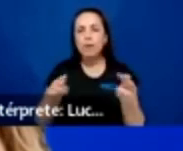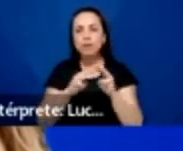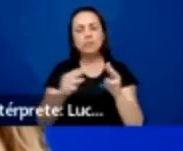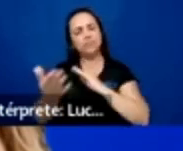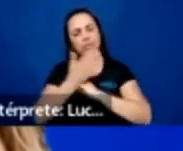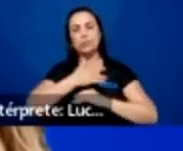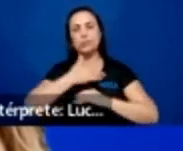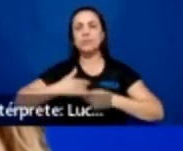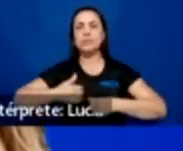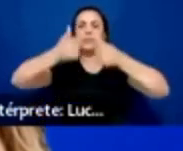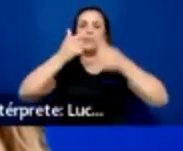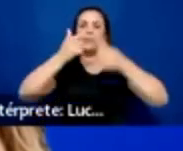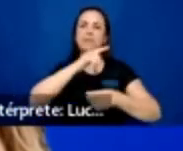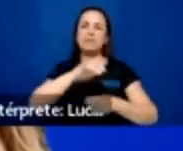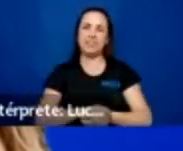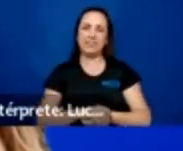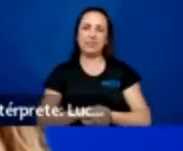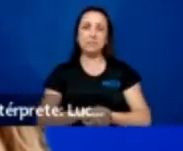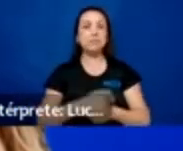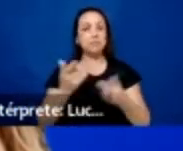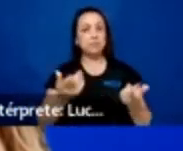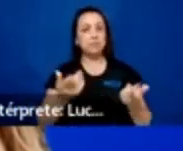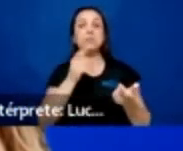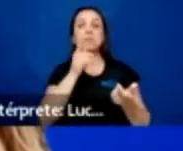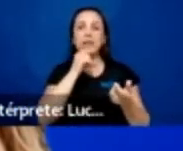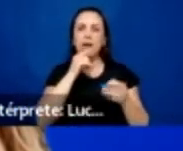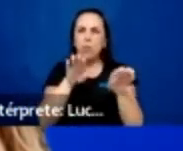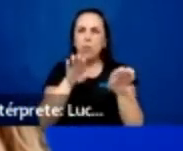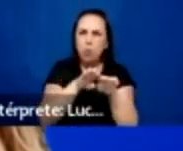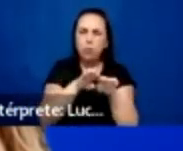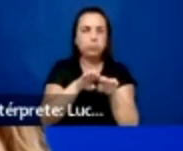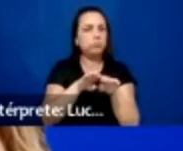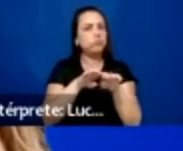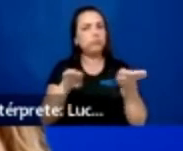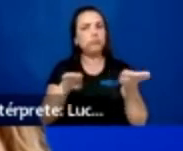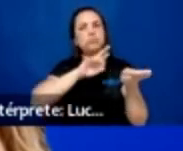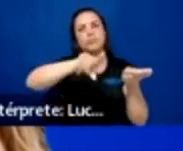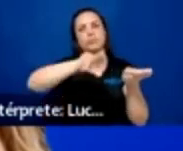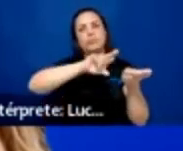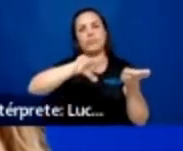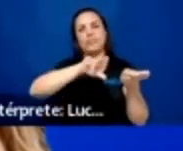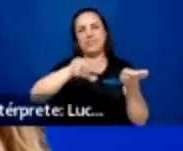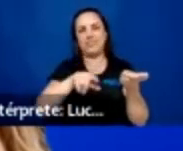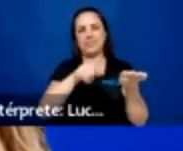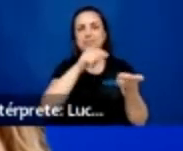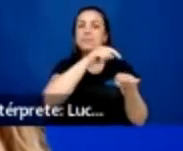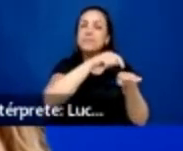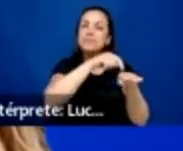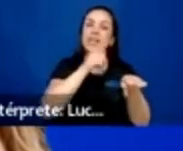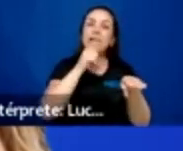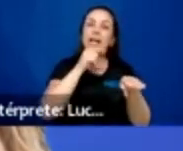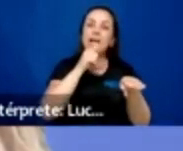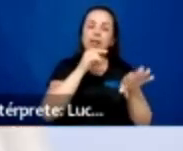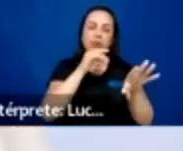importante. Então, nós temos uma água que não hidrata e uma que hidrata. Vamos entender isso, pessoal. Vamos entender. Vamos entender